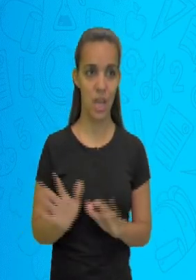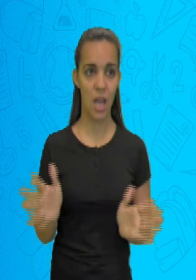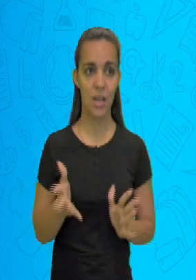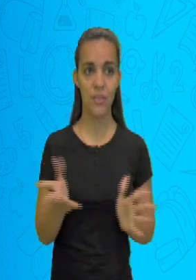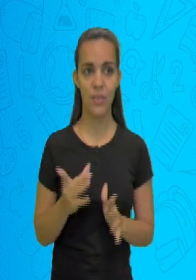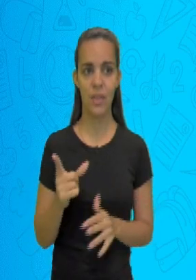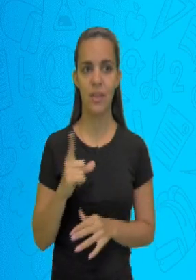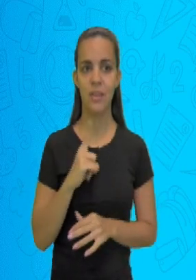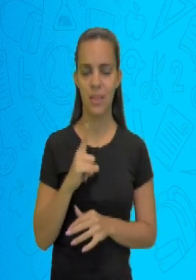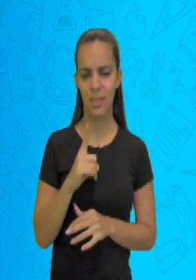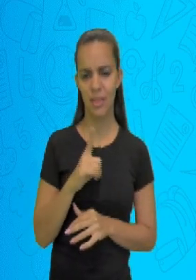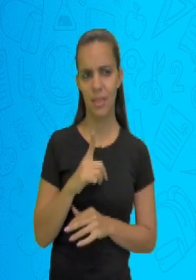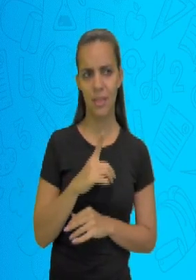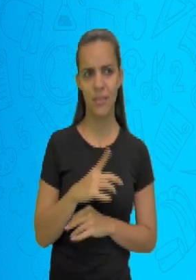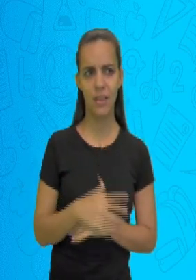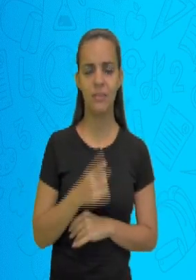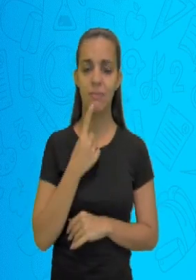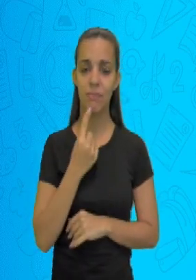já tem